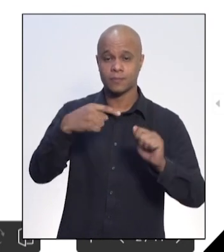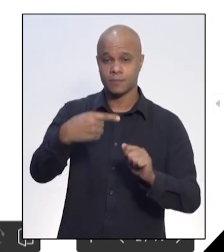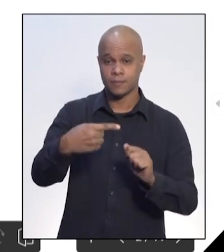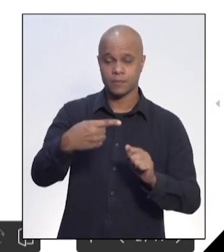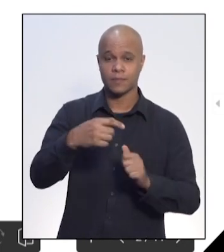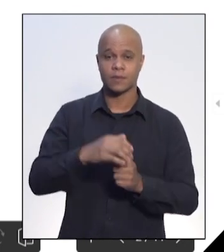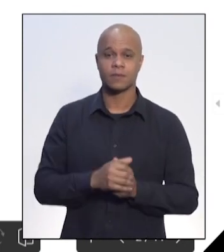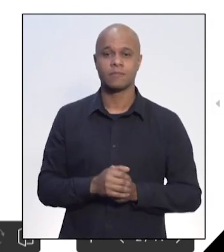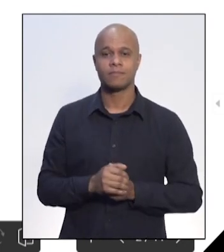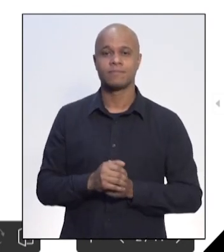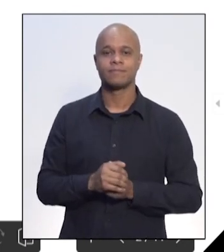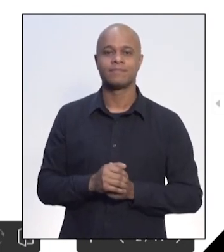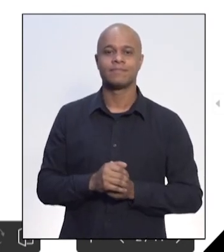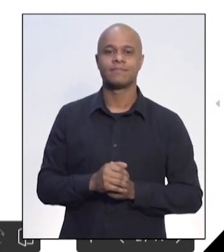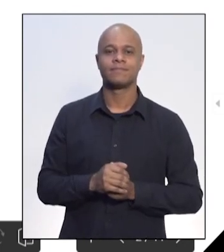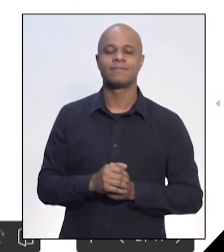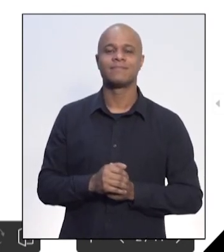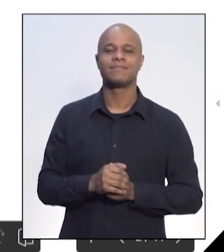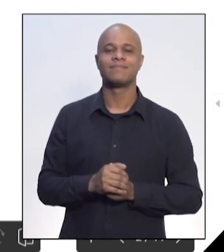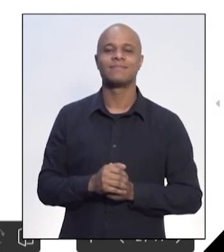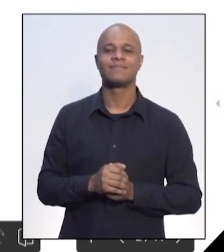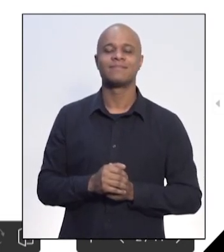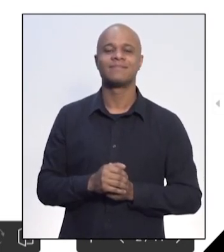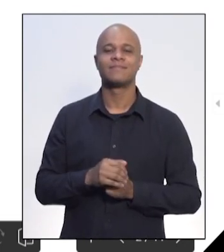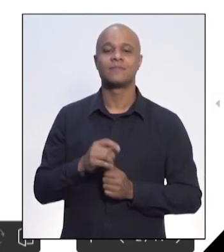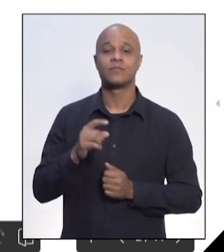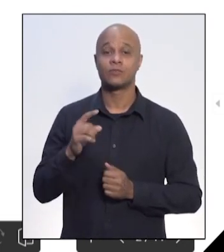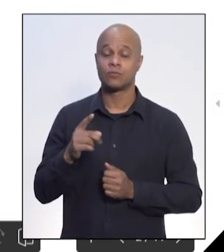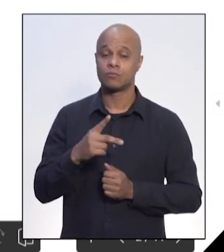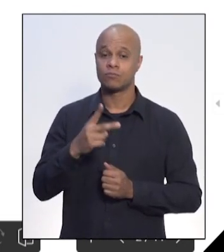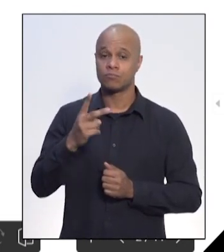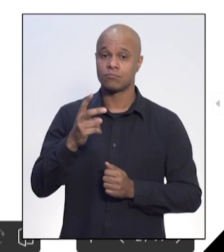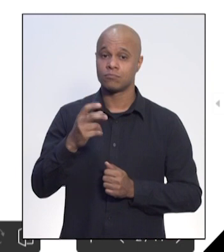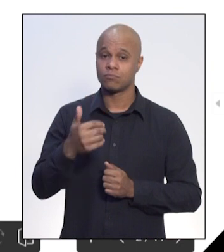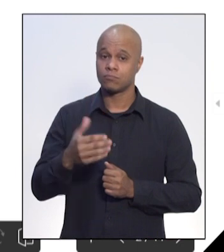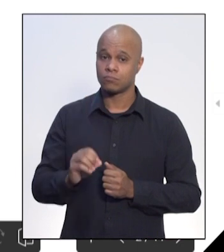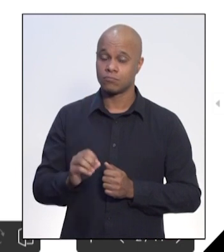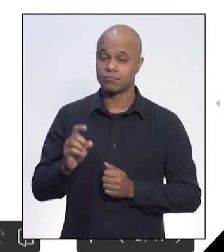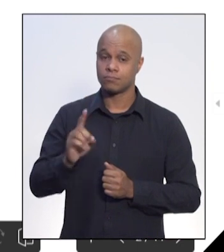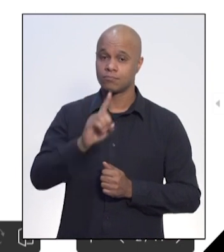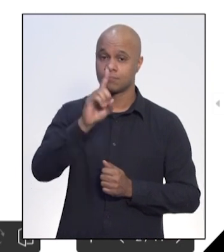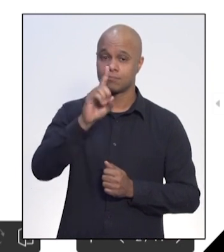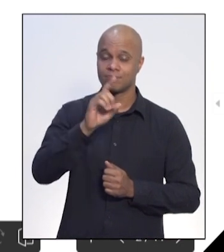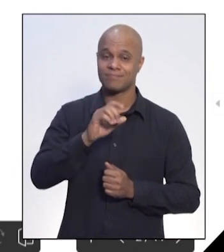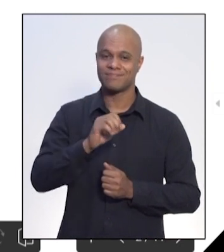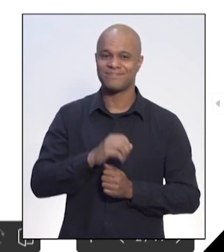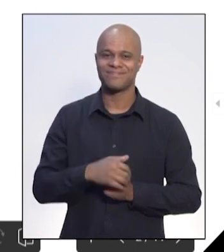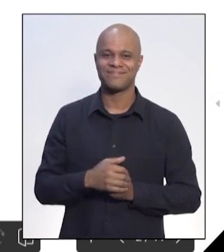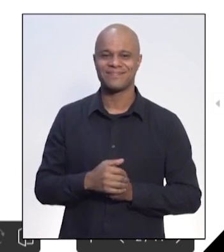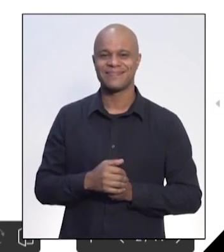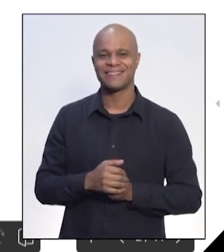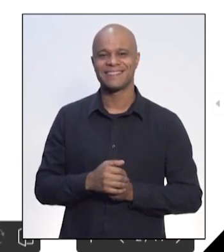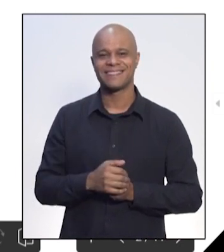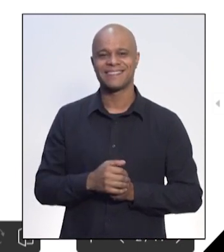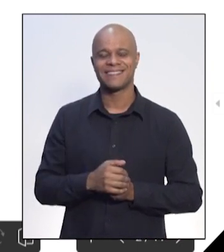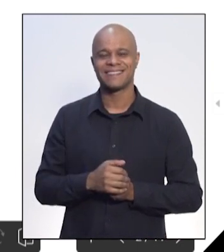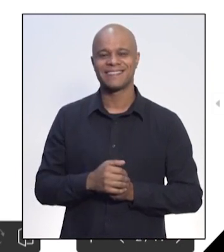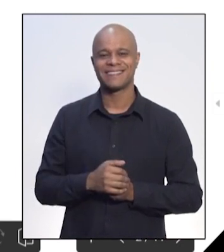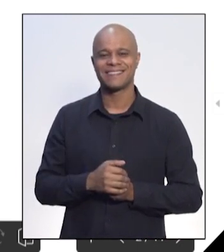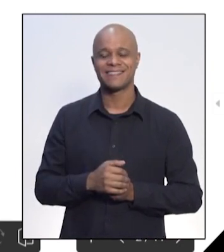225 vezes 2. 2 vezes 5, 10. Oh, meu Deus, zerinho ficou feio. Vai 1.